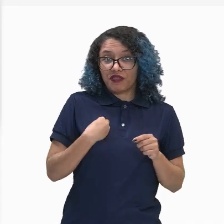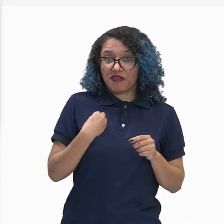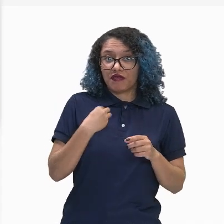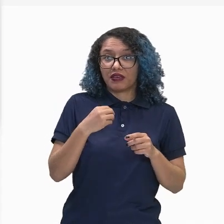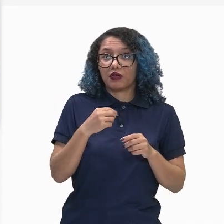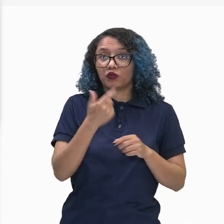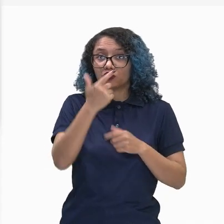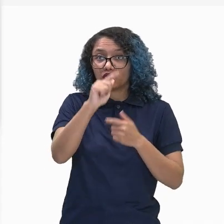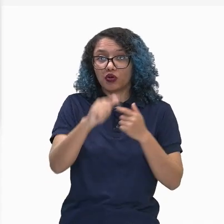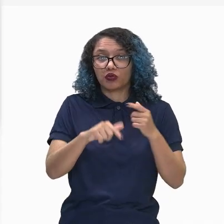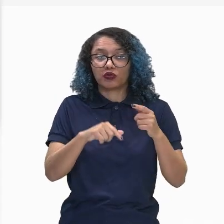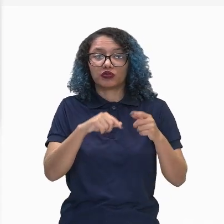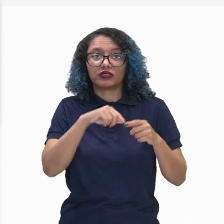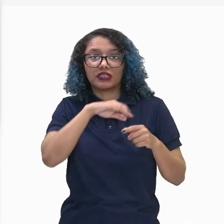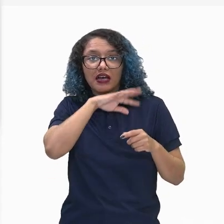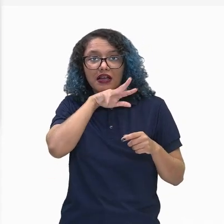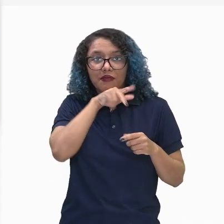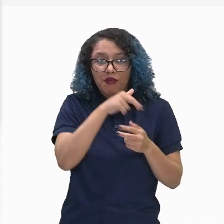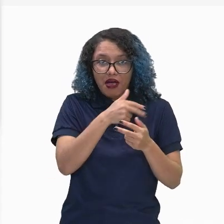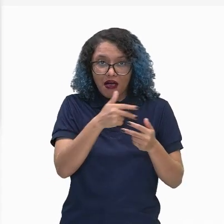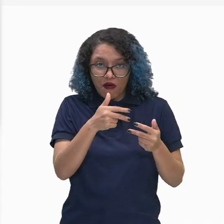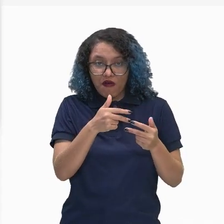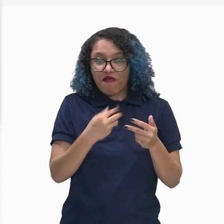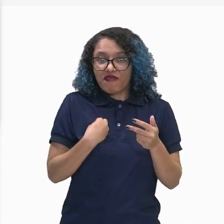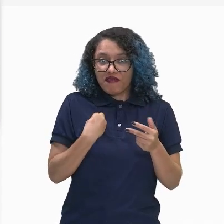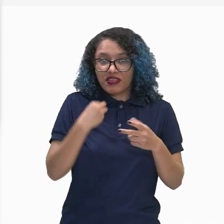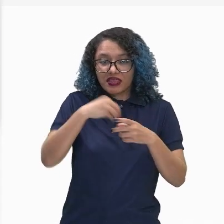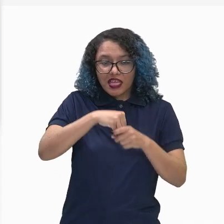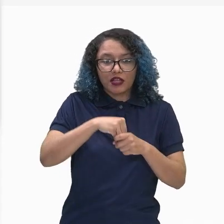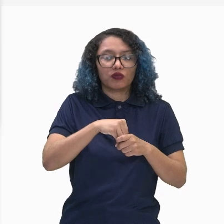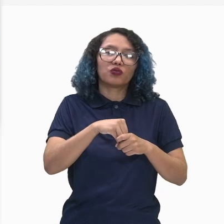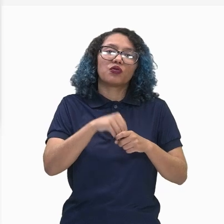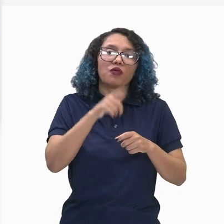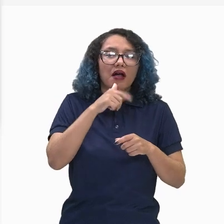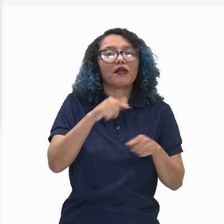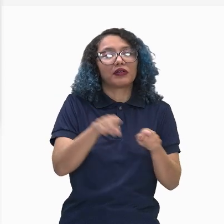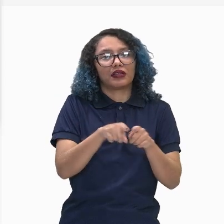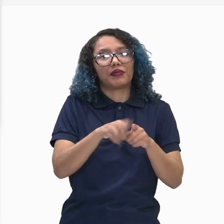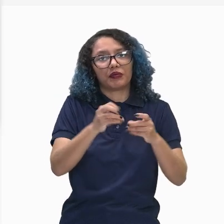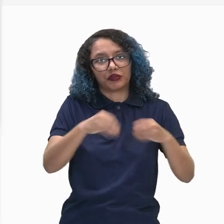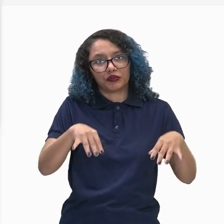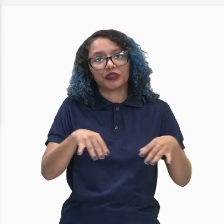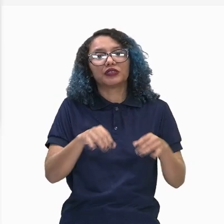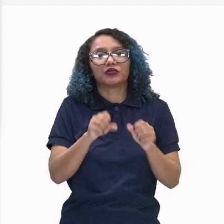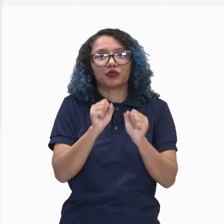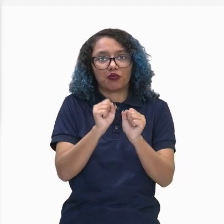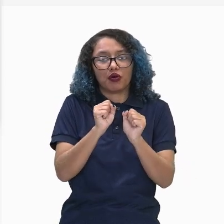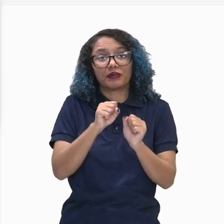parte ali da fauna aquática, eles podem ser prejudicados, né, porque quando se forma aquela